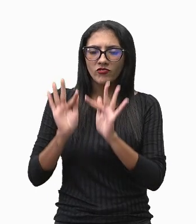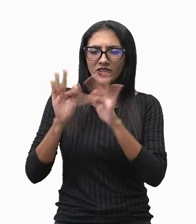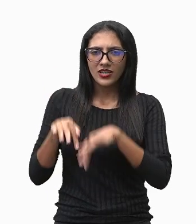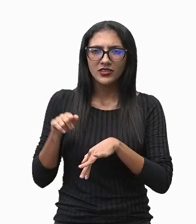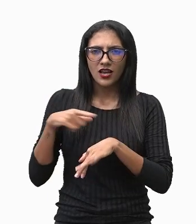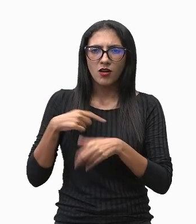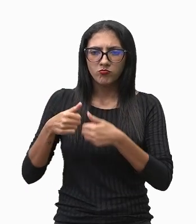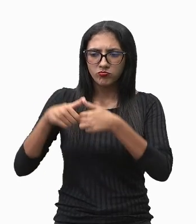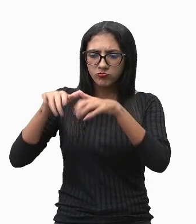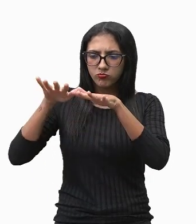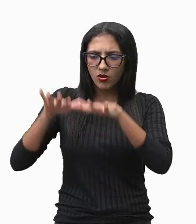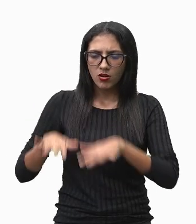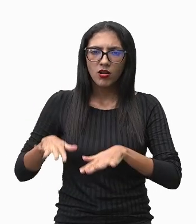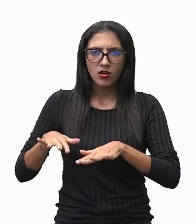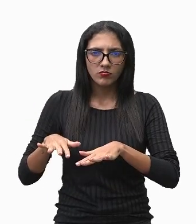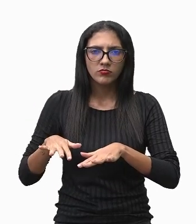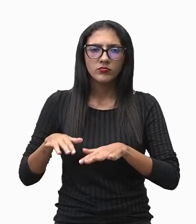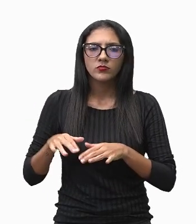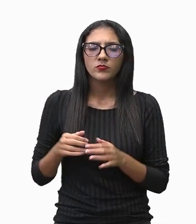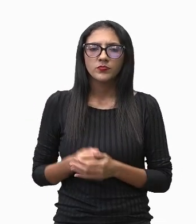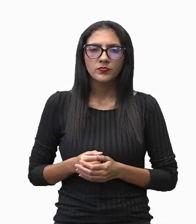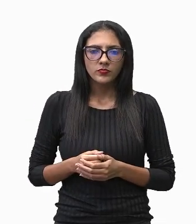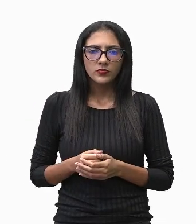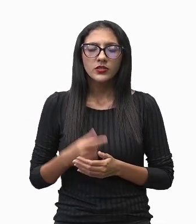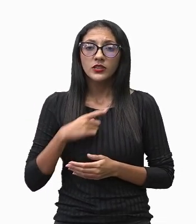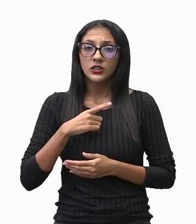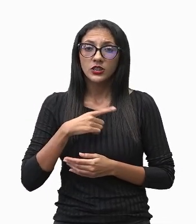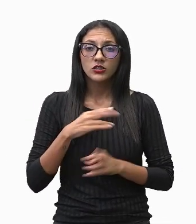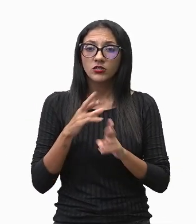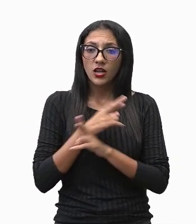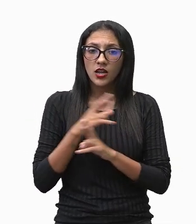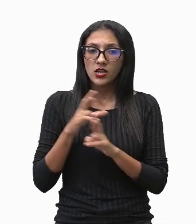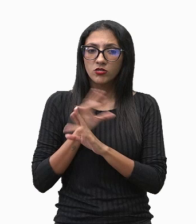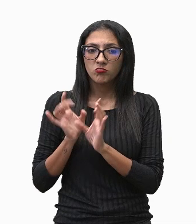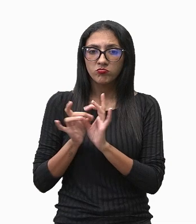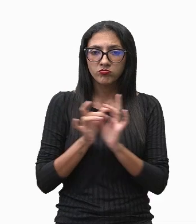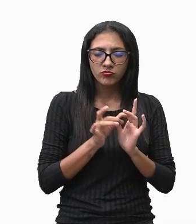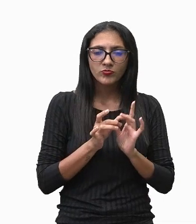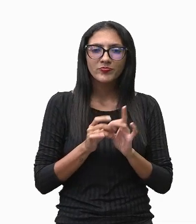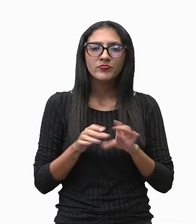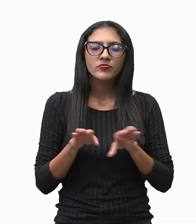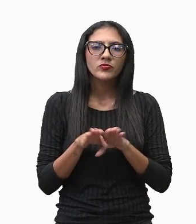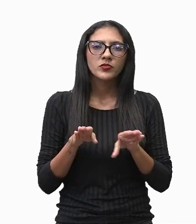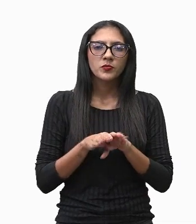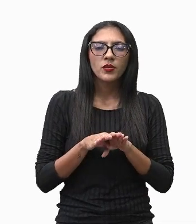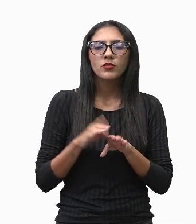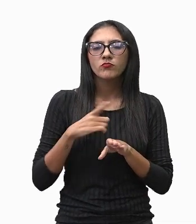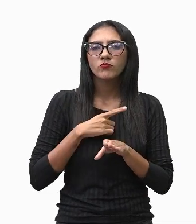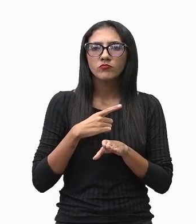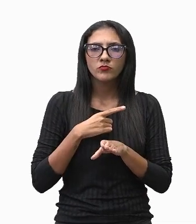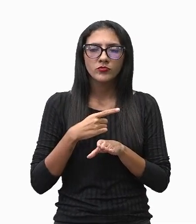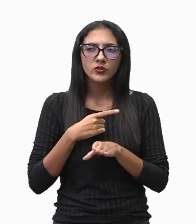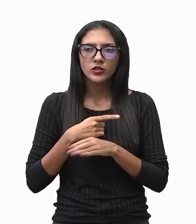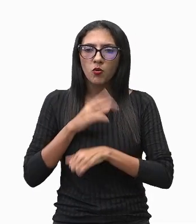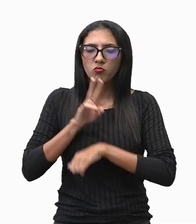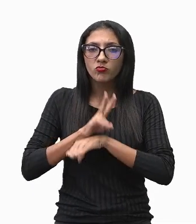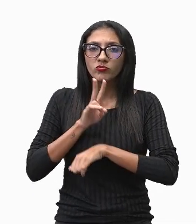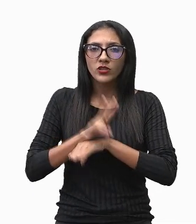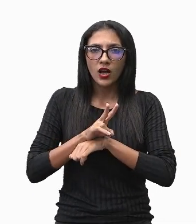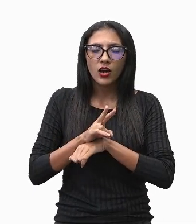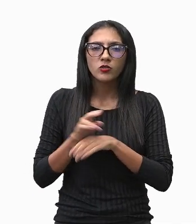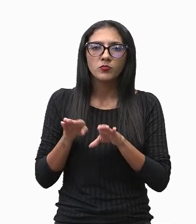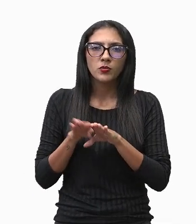talibã que havia, né, se aliado à Al-Qaeda e oferecido refúgio a Osama Bin